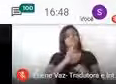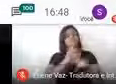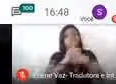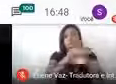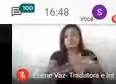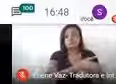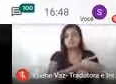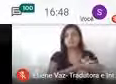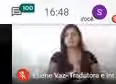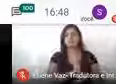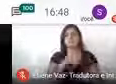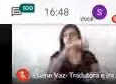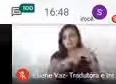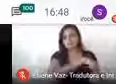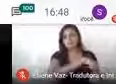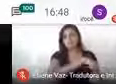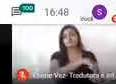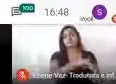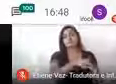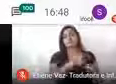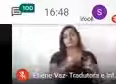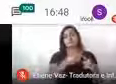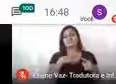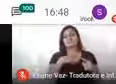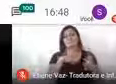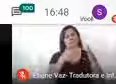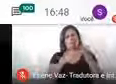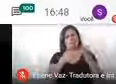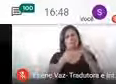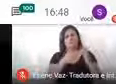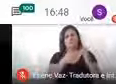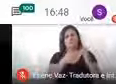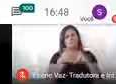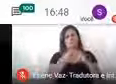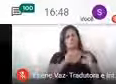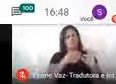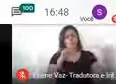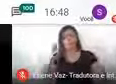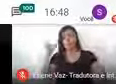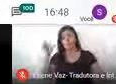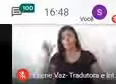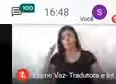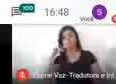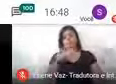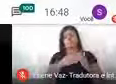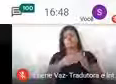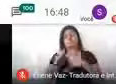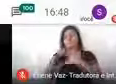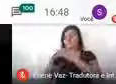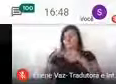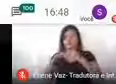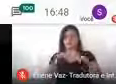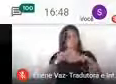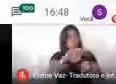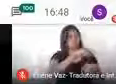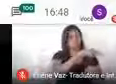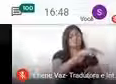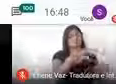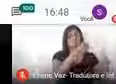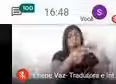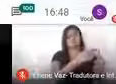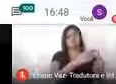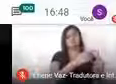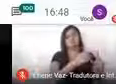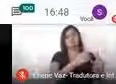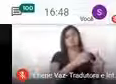com as dificuldades de acesso que há, as comunidades são distantes dos centros urbanos, o acesso é difícil,